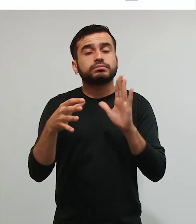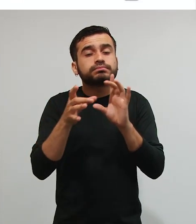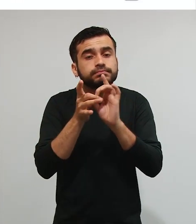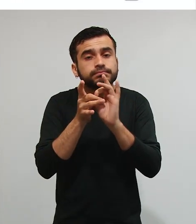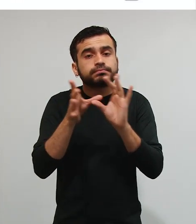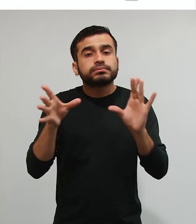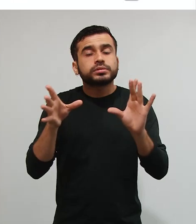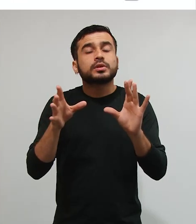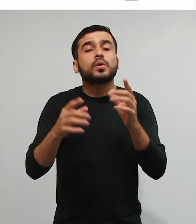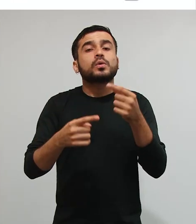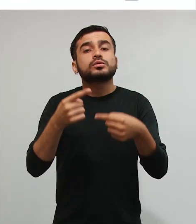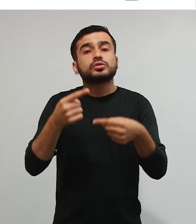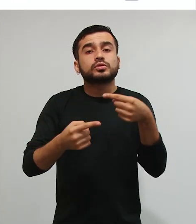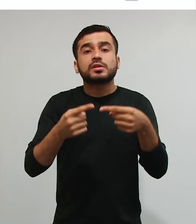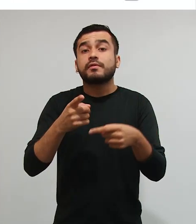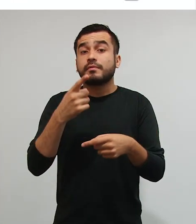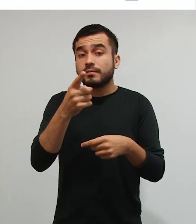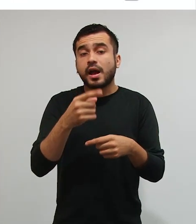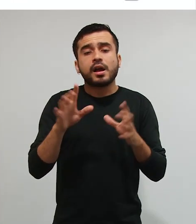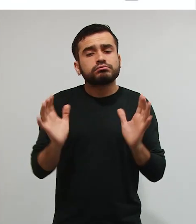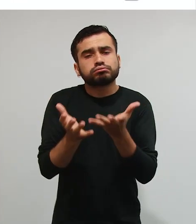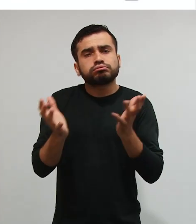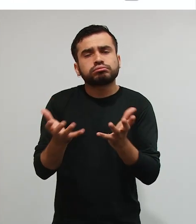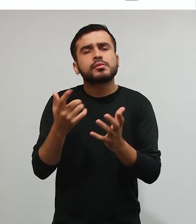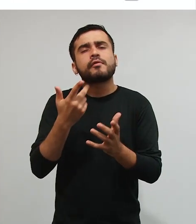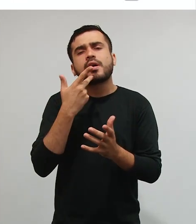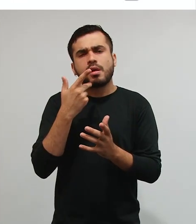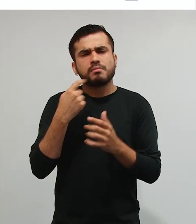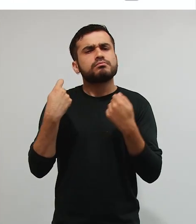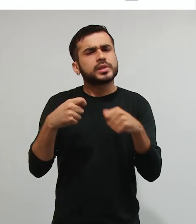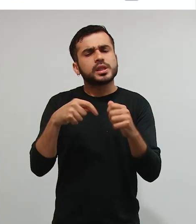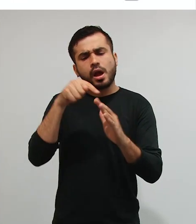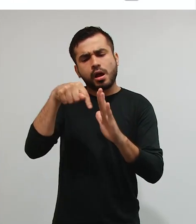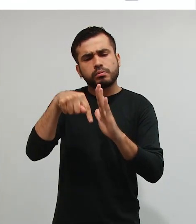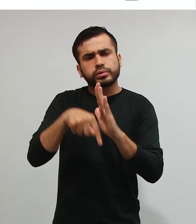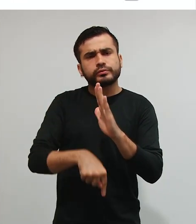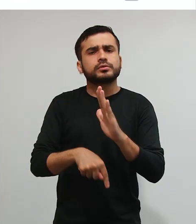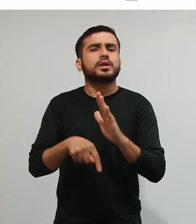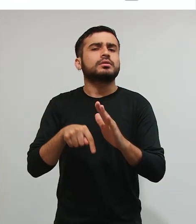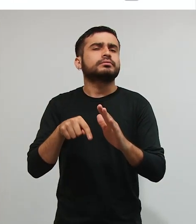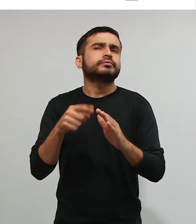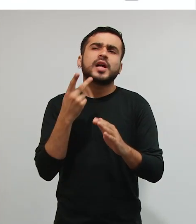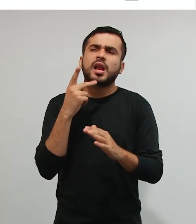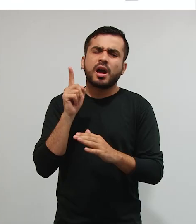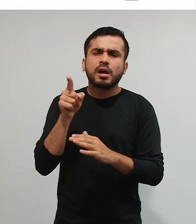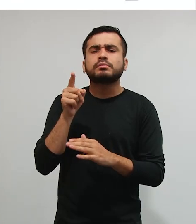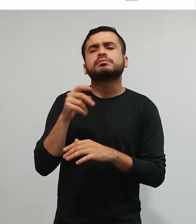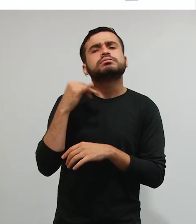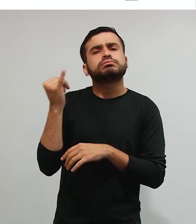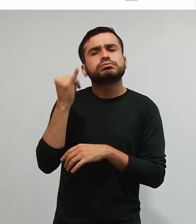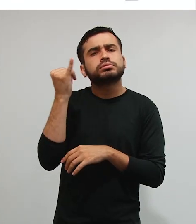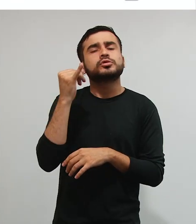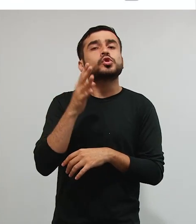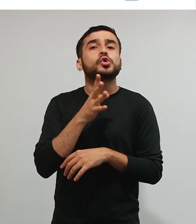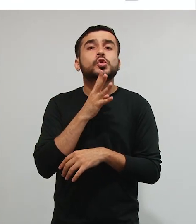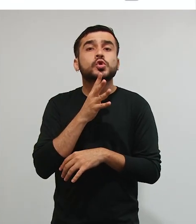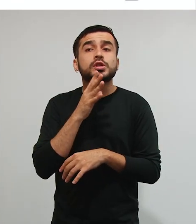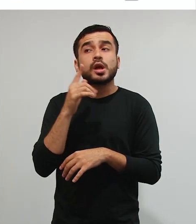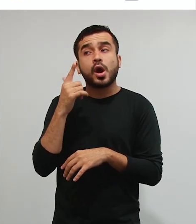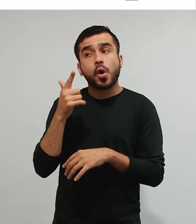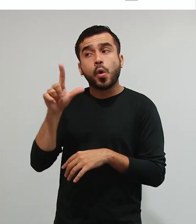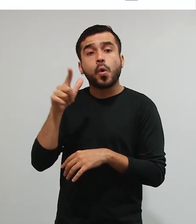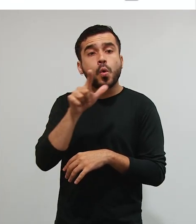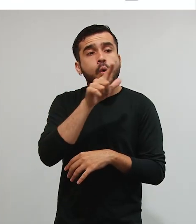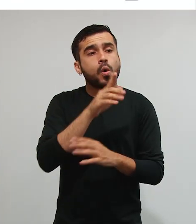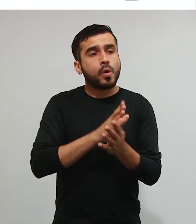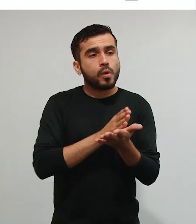deixar aberta a discussão dizendo que é necessário aprofundar ou é importante conhecer